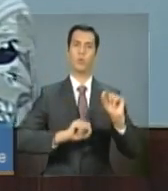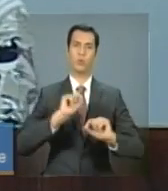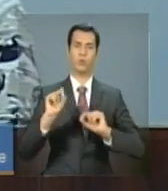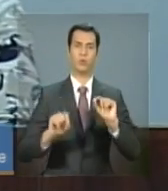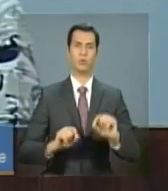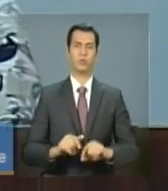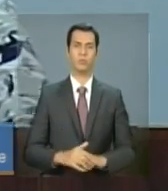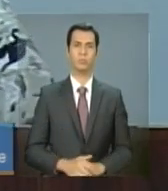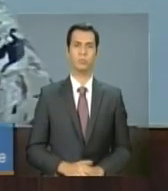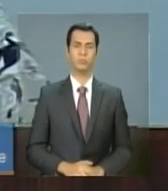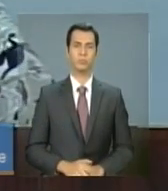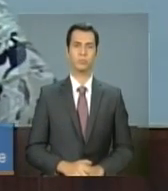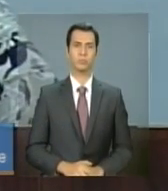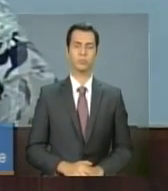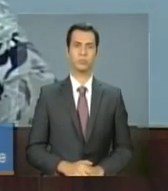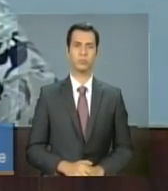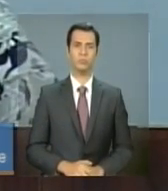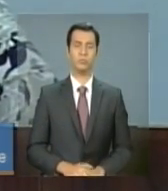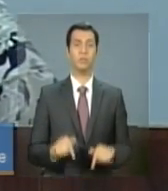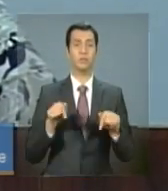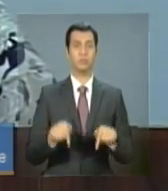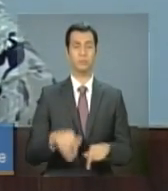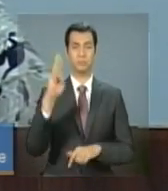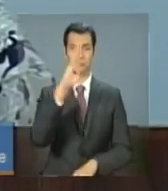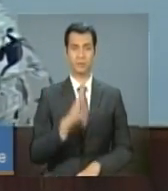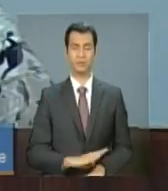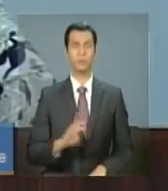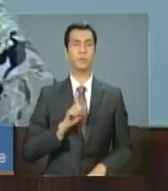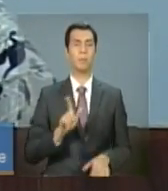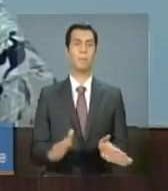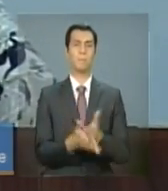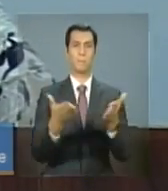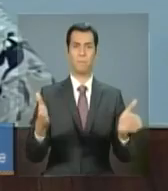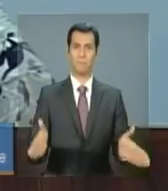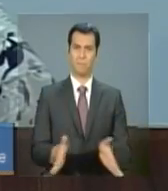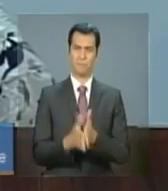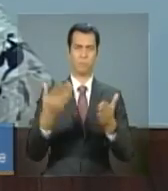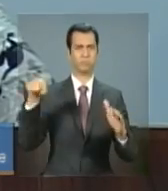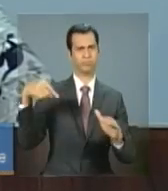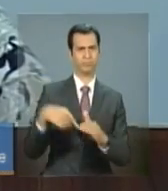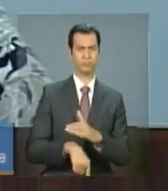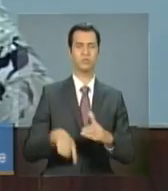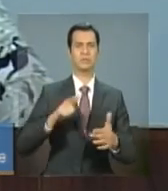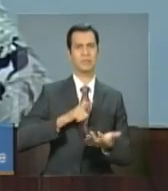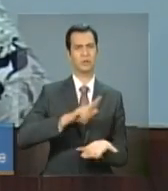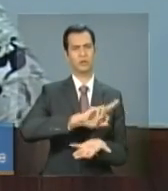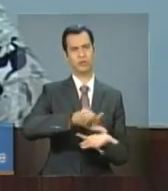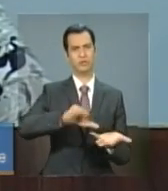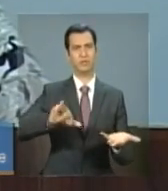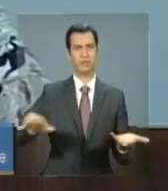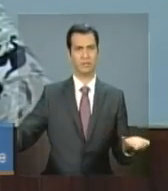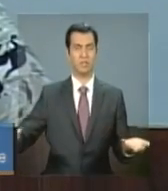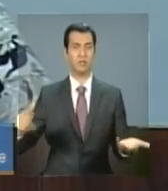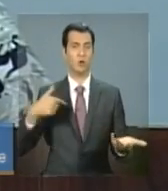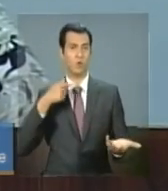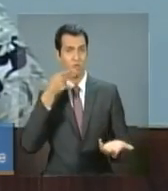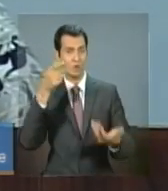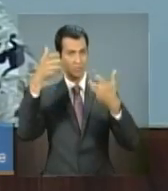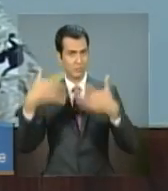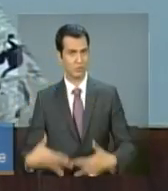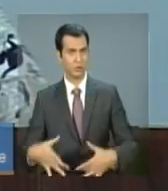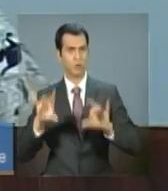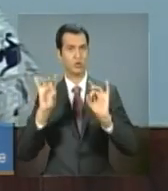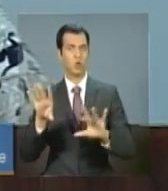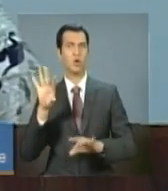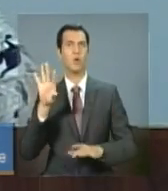as caras da pobreza em todo o Brasil, e nós não estamos falando só de pobreza de renda, nós estamos falando de pobreza de